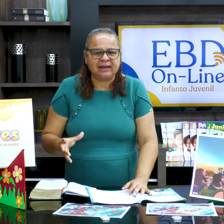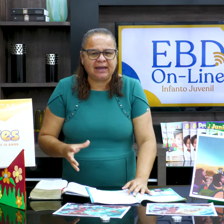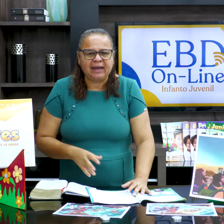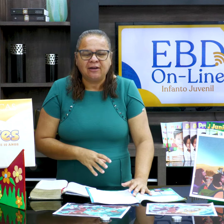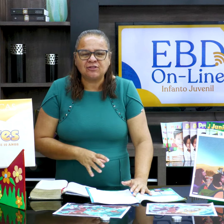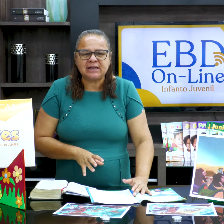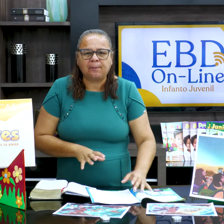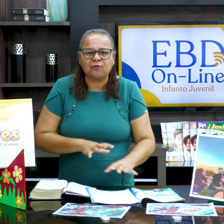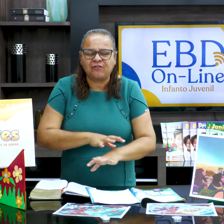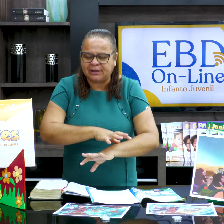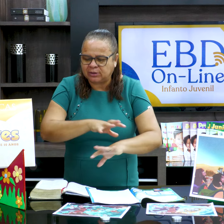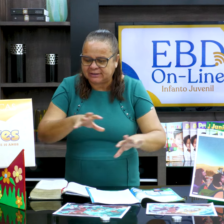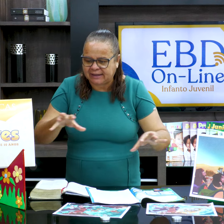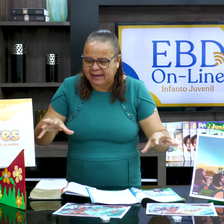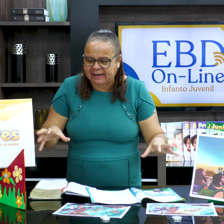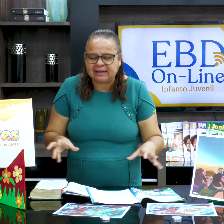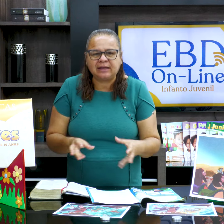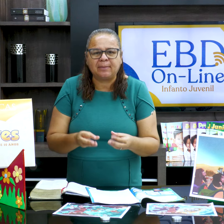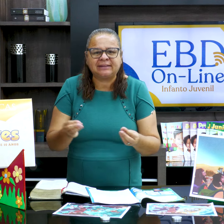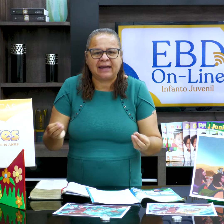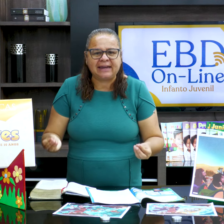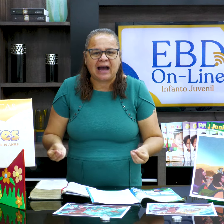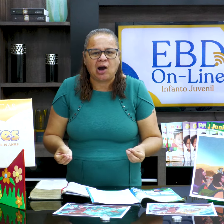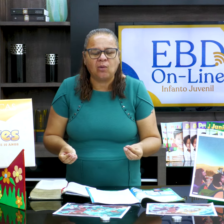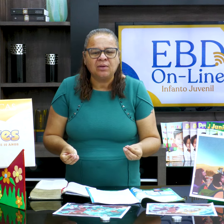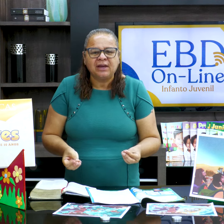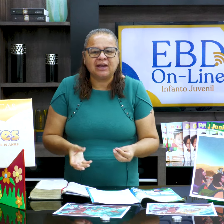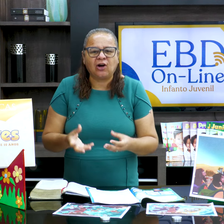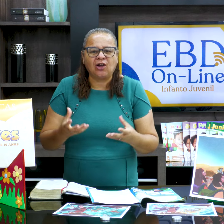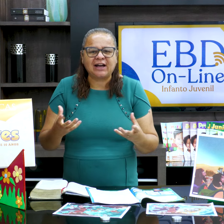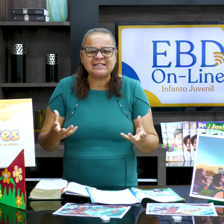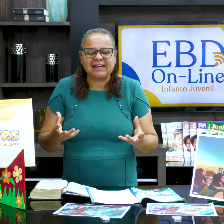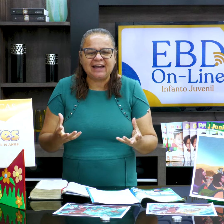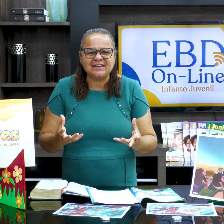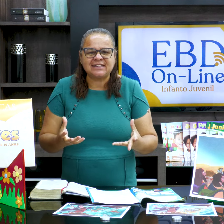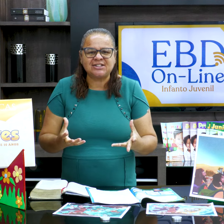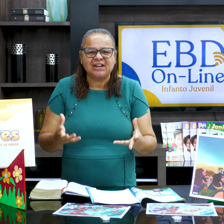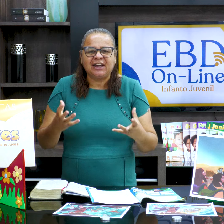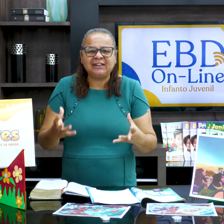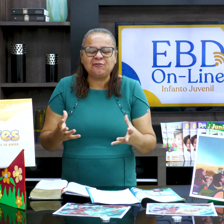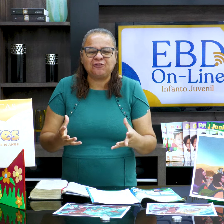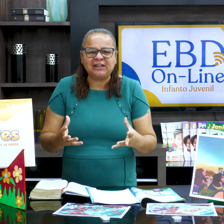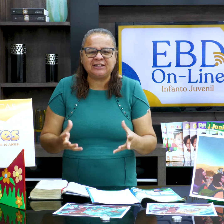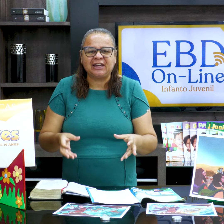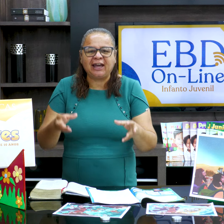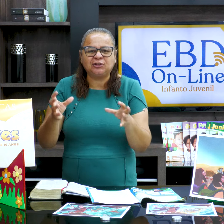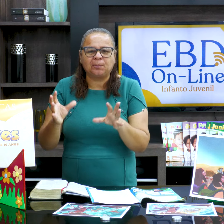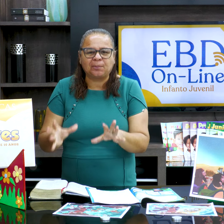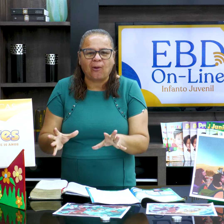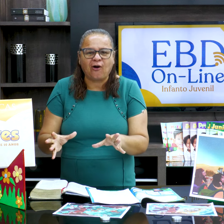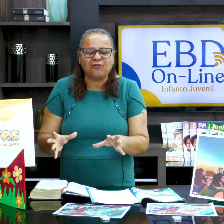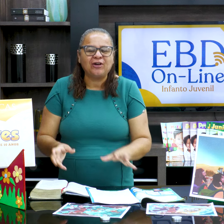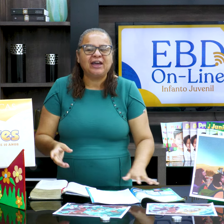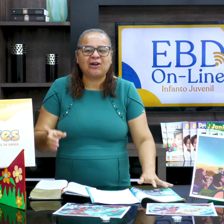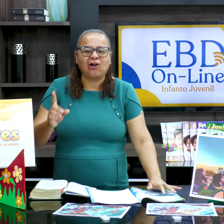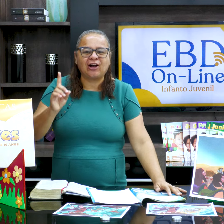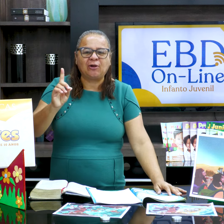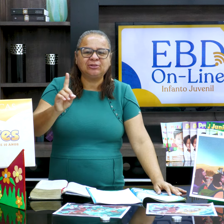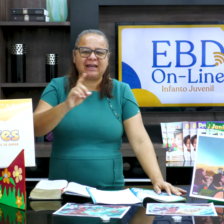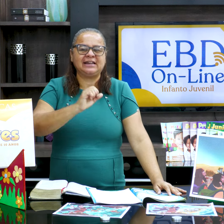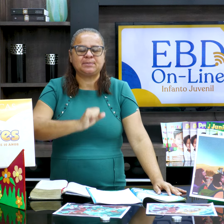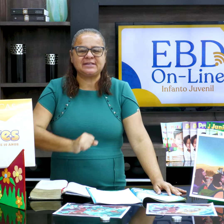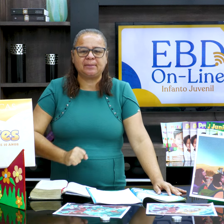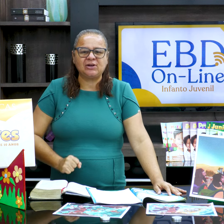tnt você aproveita o que tem aí de material e coloca as crianças e divide entre o povo e